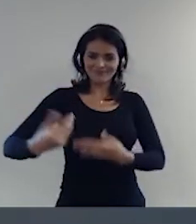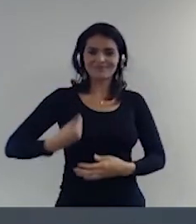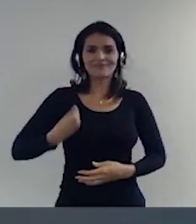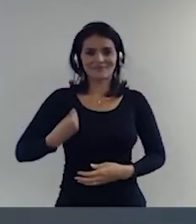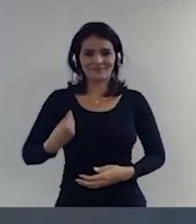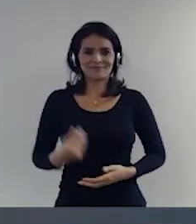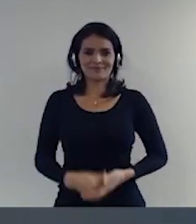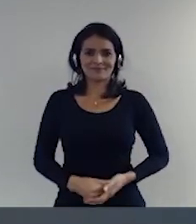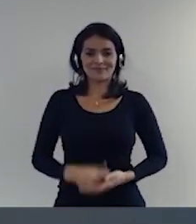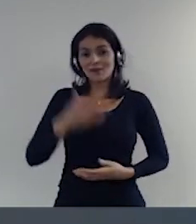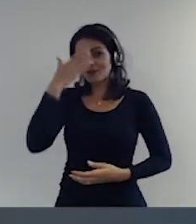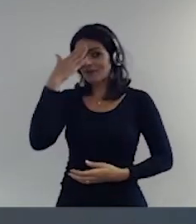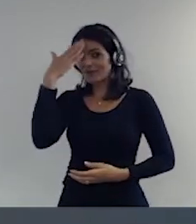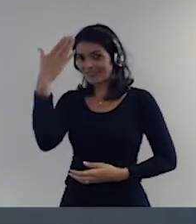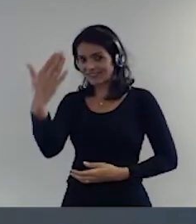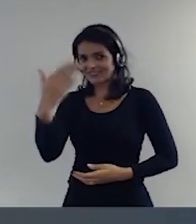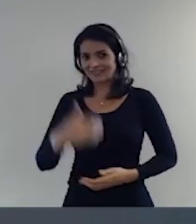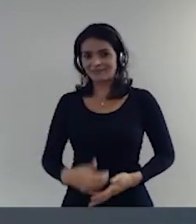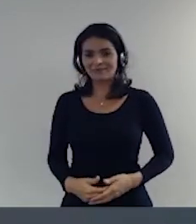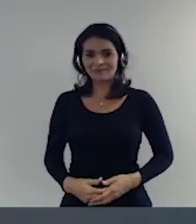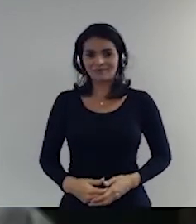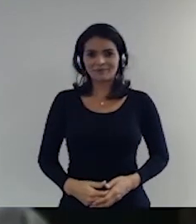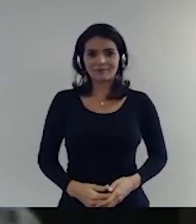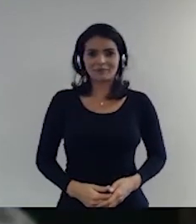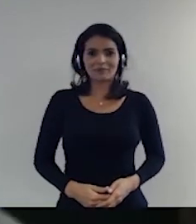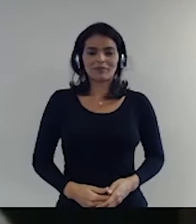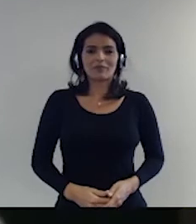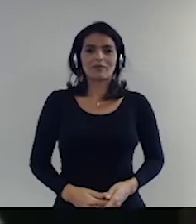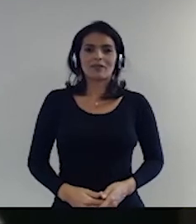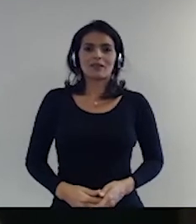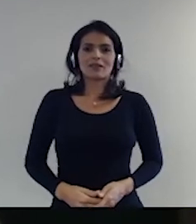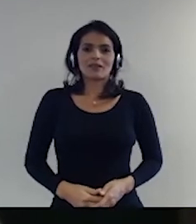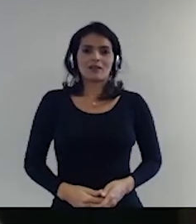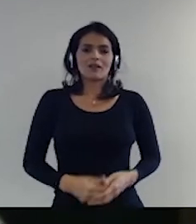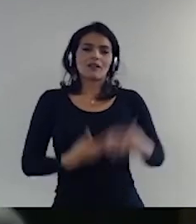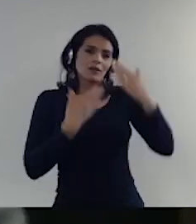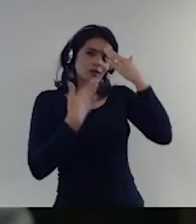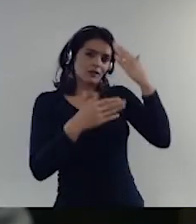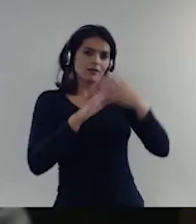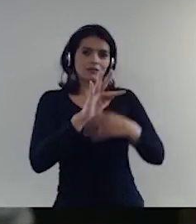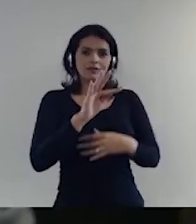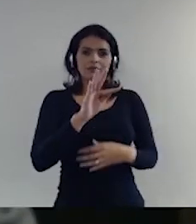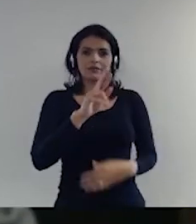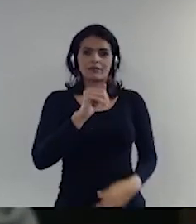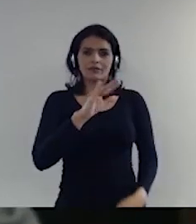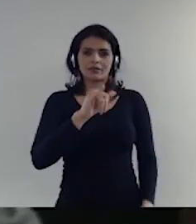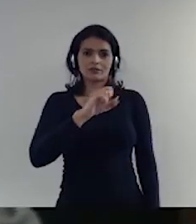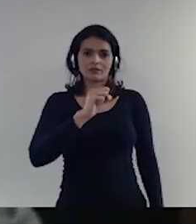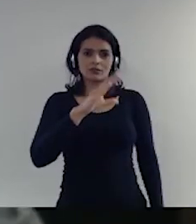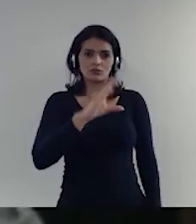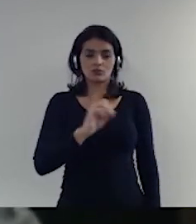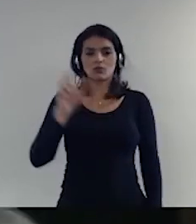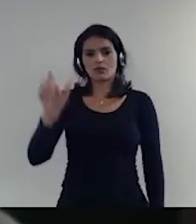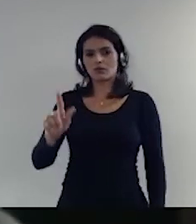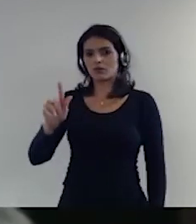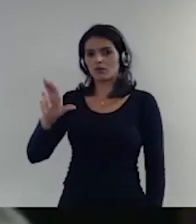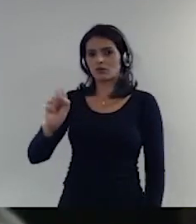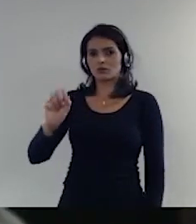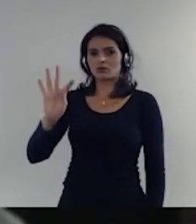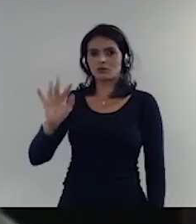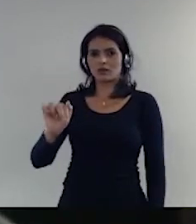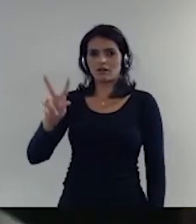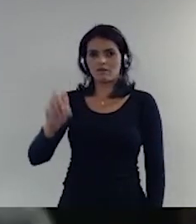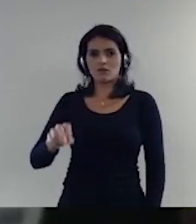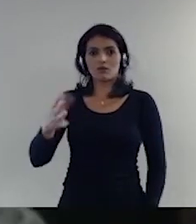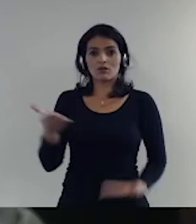me foi feito. Obrigado. Nós que agradecemos, professor Francisco Marino, e eu passo a palavra para o professor Gustavo Tepedino, também para uma rodada agora